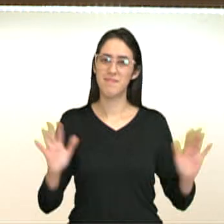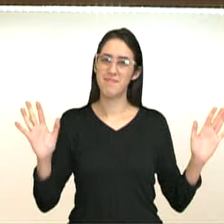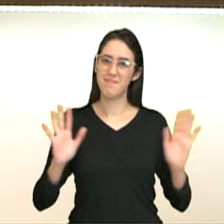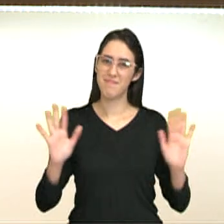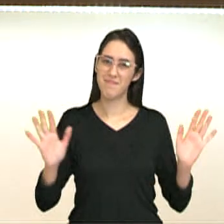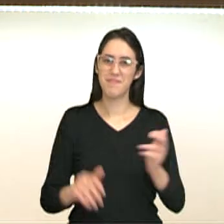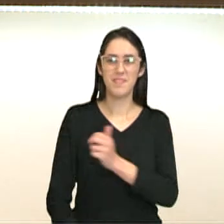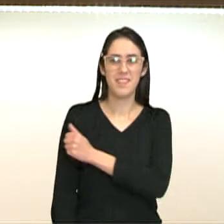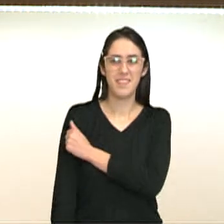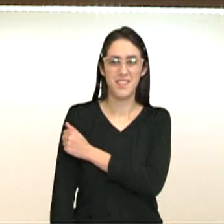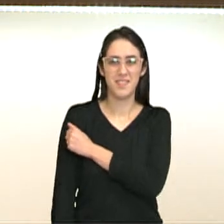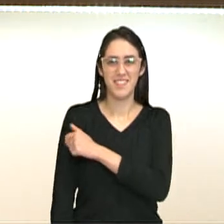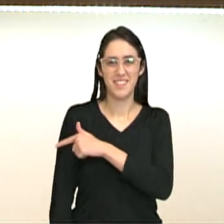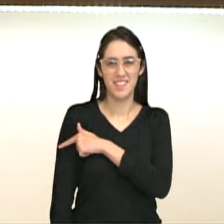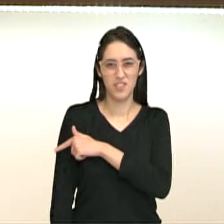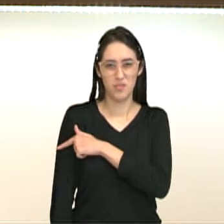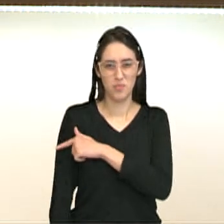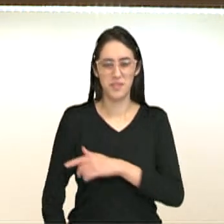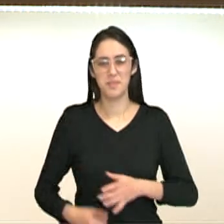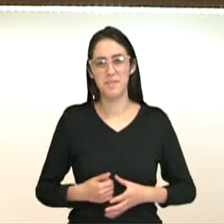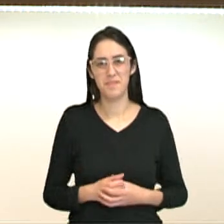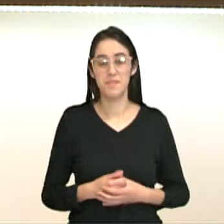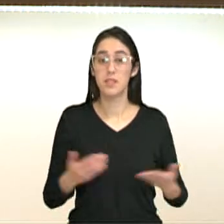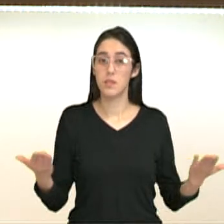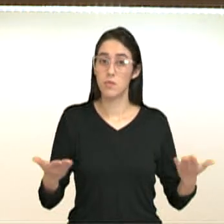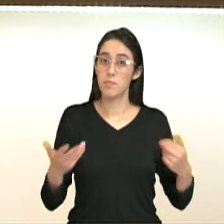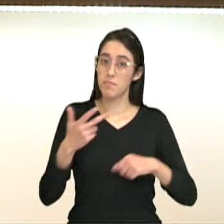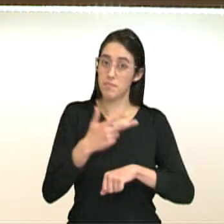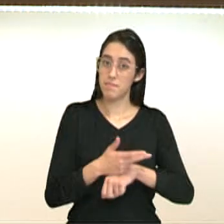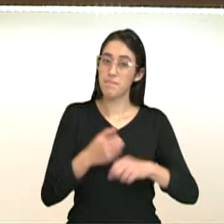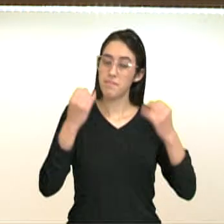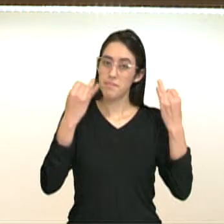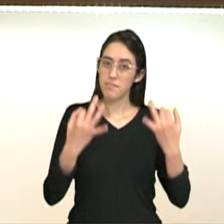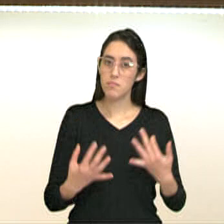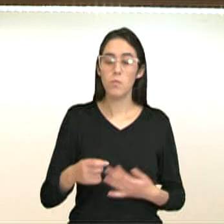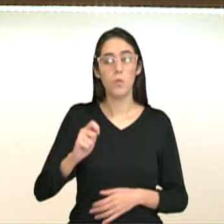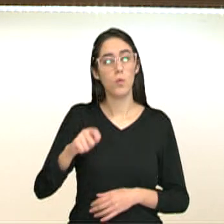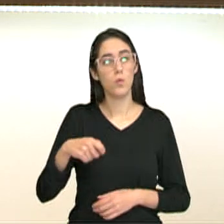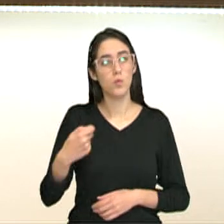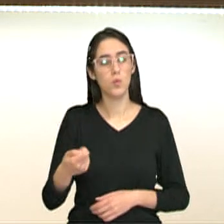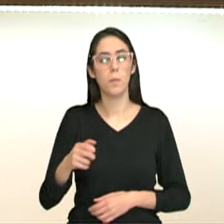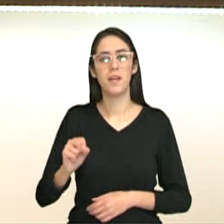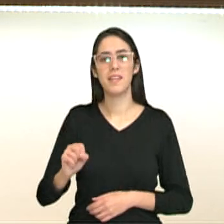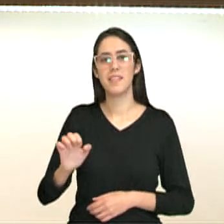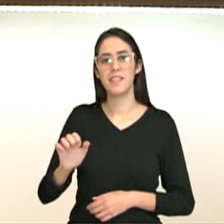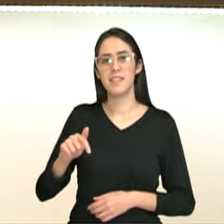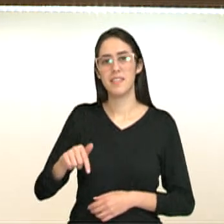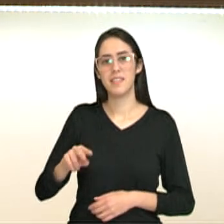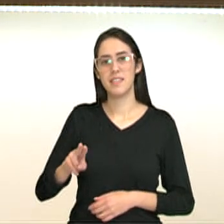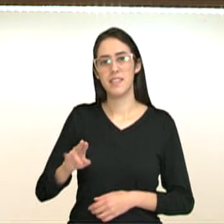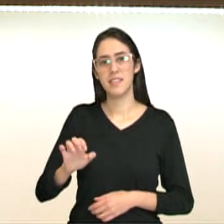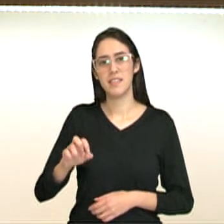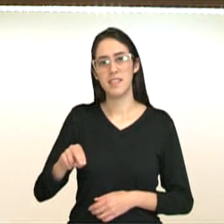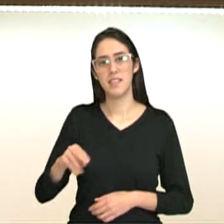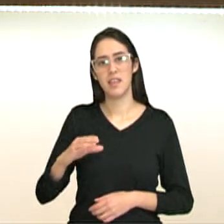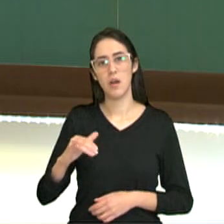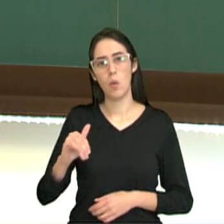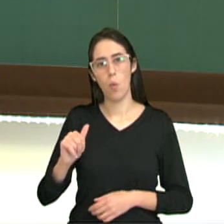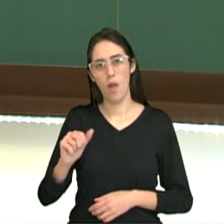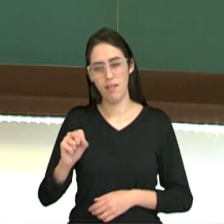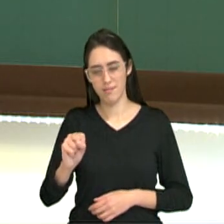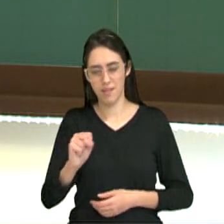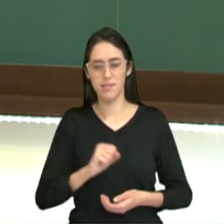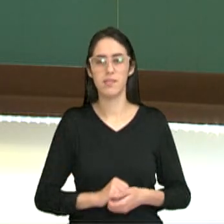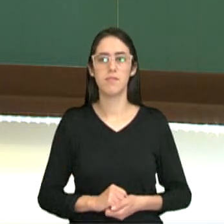Olá, estudantes do 7º ano! Neste vídeo vamos falar sobre sequências. E vocês